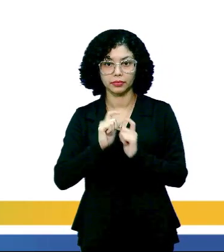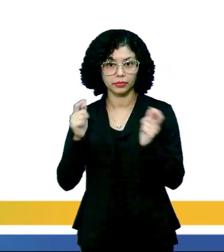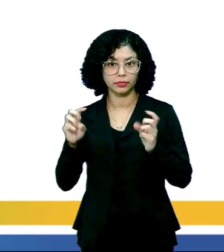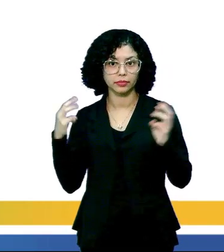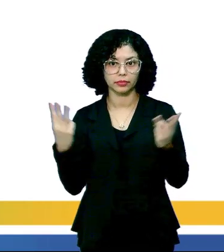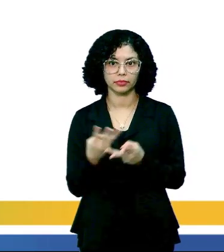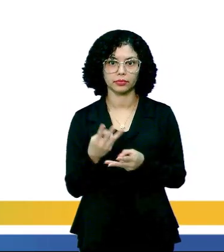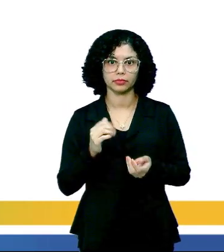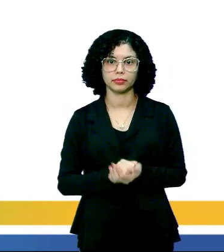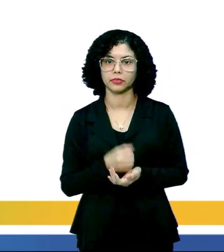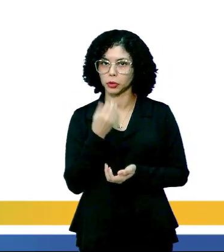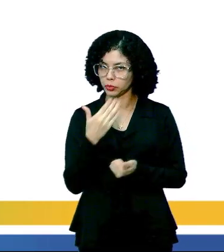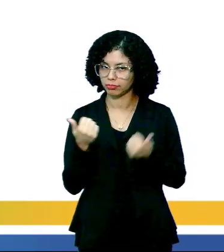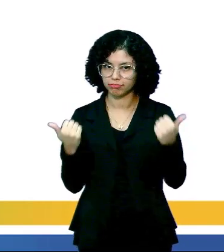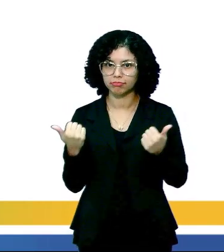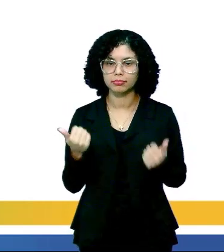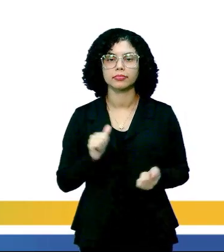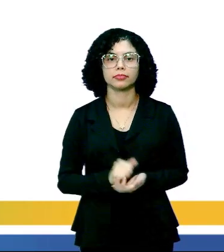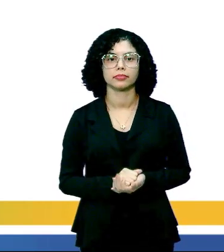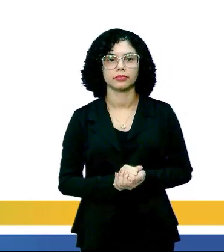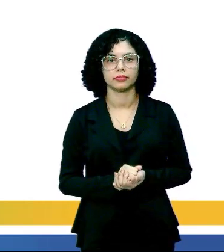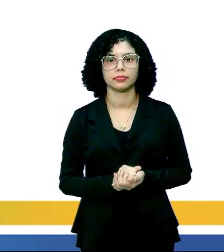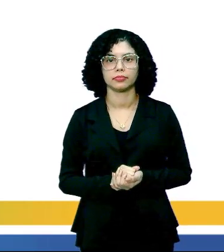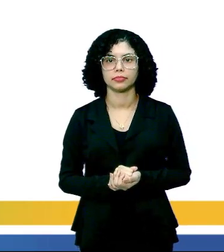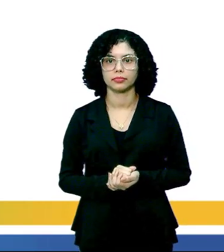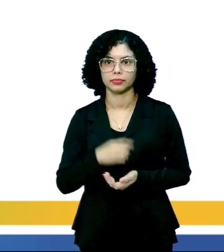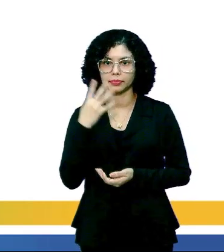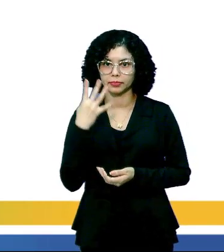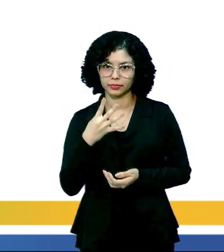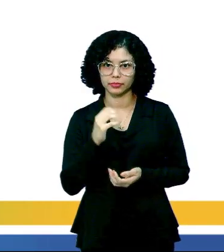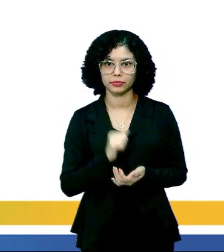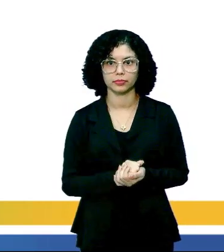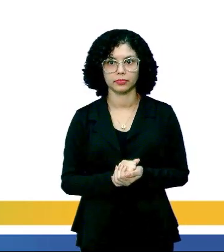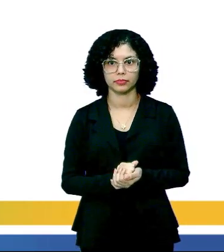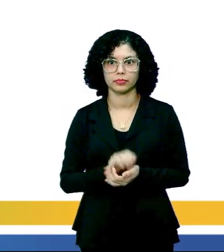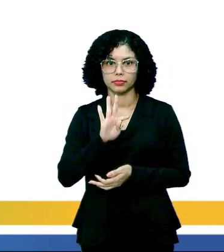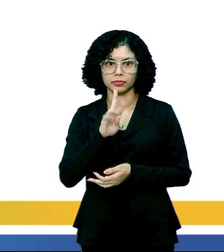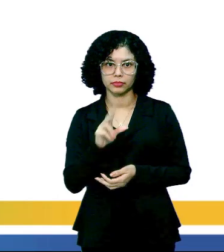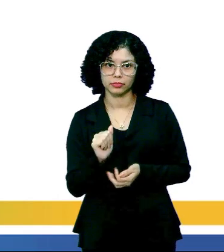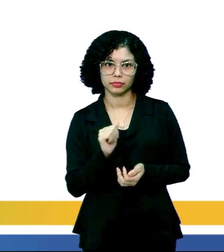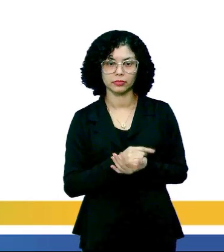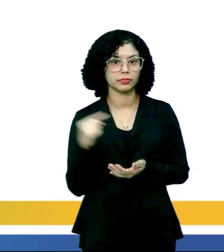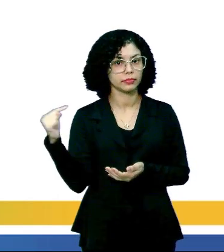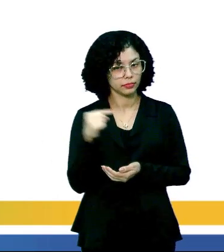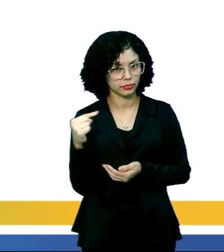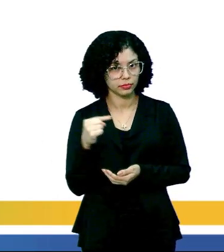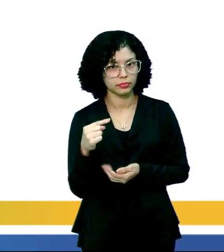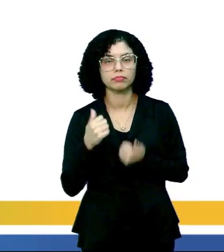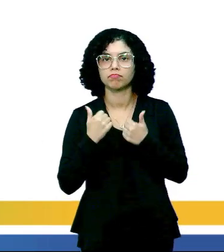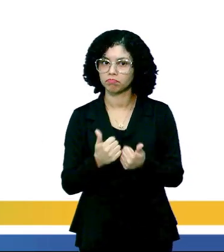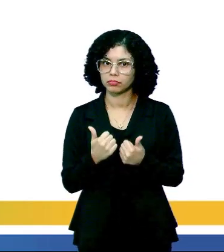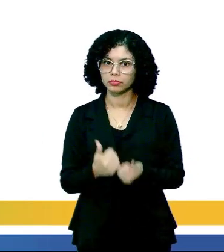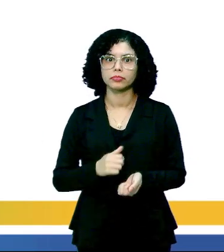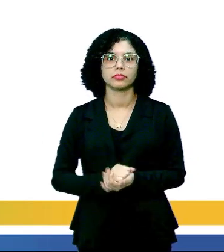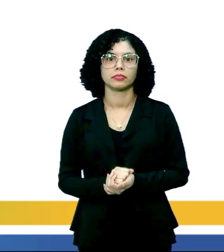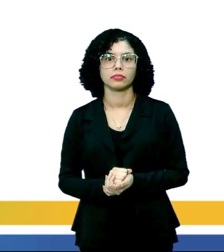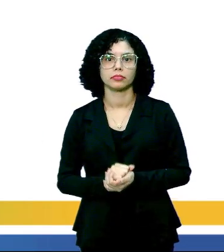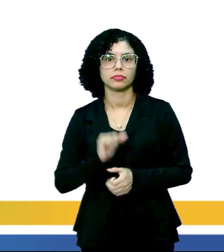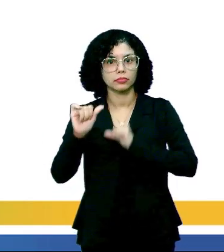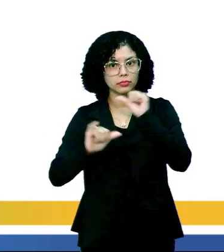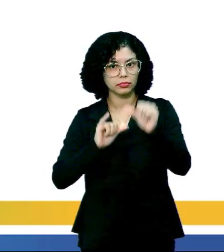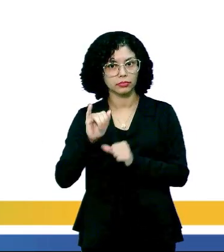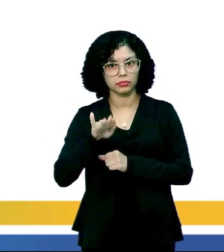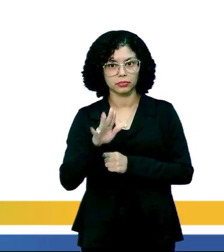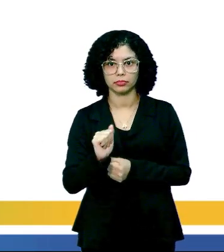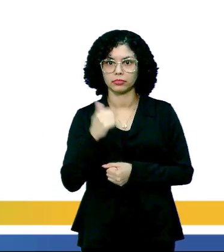têm maior massa. Até aí tudo bem, né? Alfa tem massa 4. As partículas beta têm carga negativa. Perfeito. E